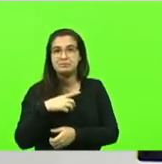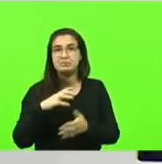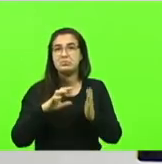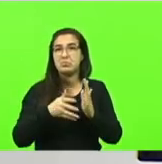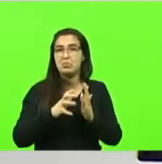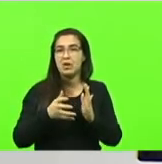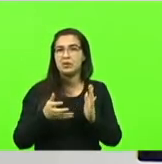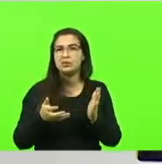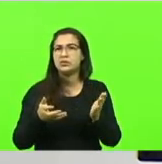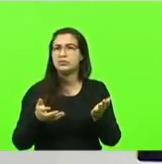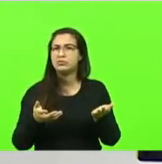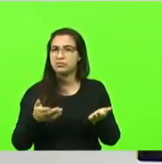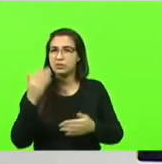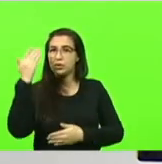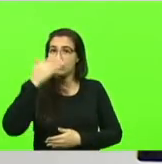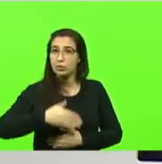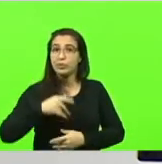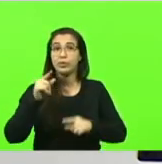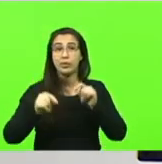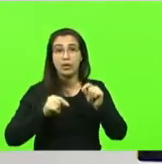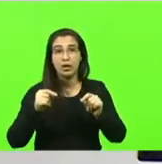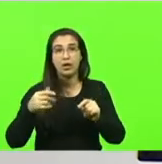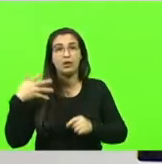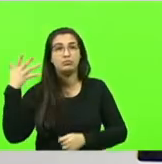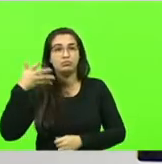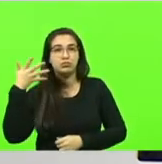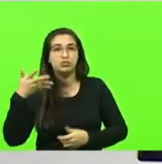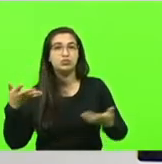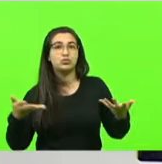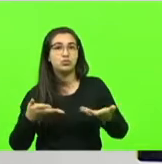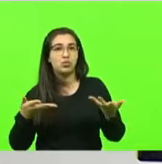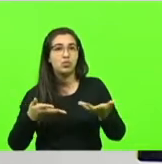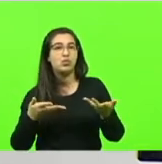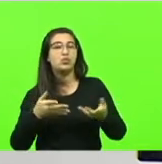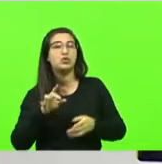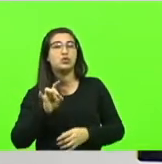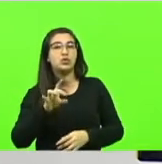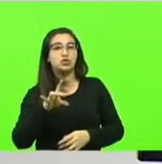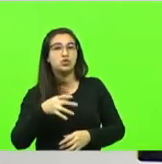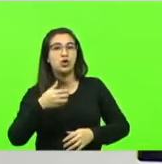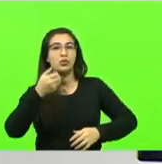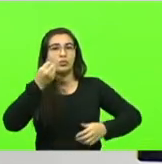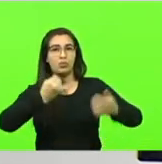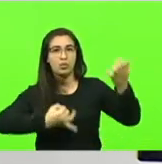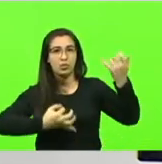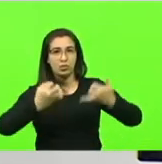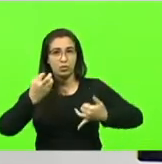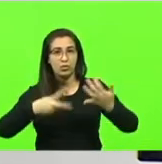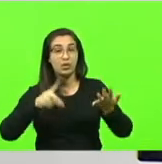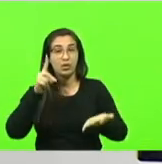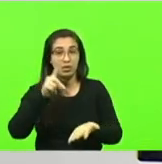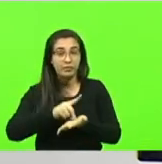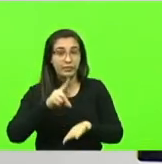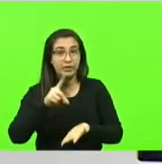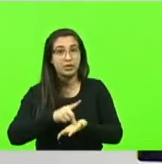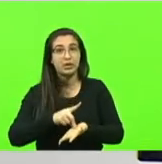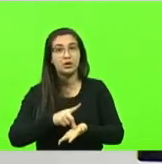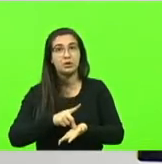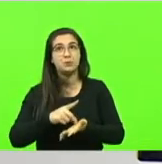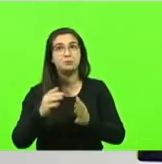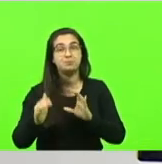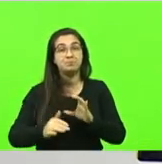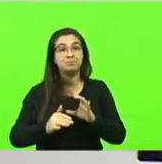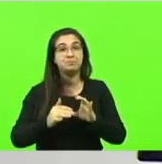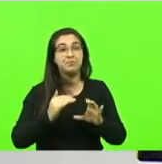Eu fiz uma promessa que a minha fala hoje eu não faria nada a mais do que um relato dos fatos e mandar um recado ao